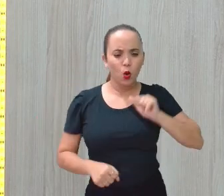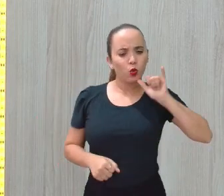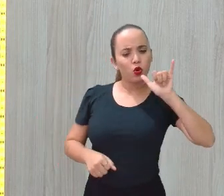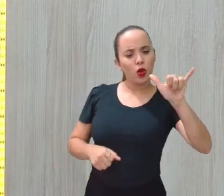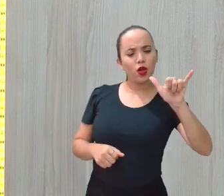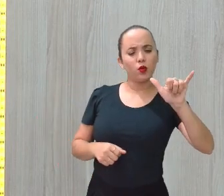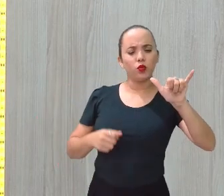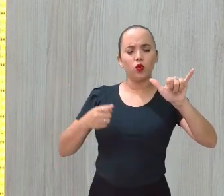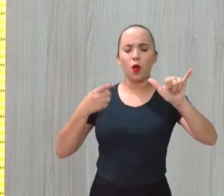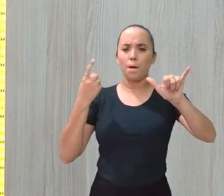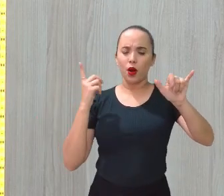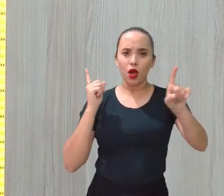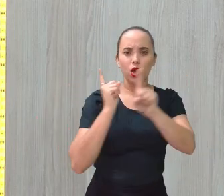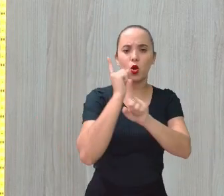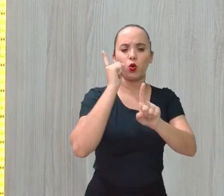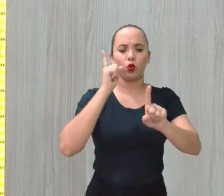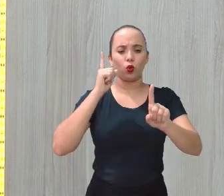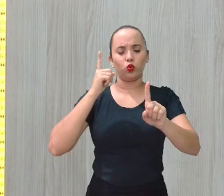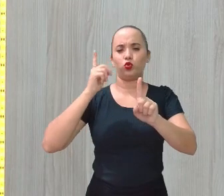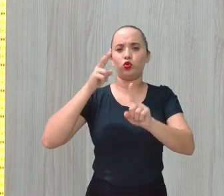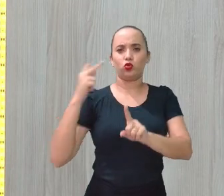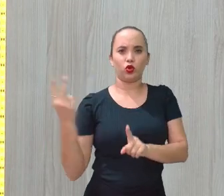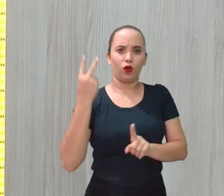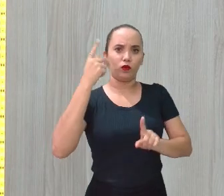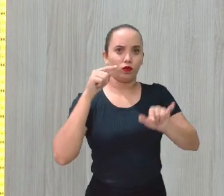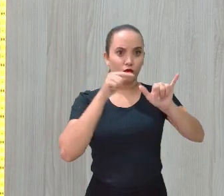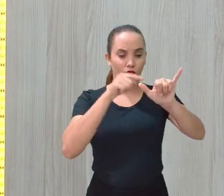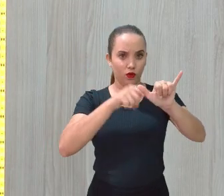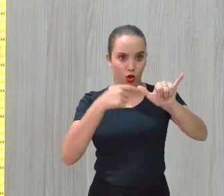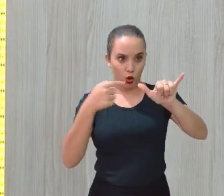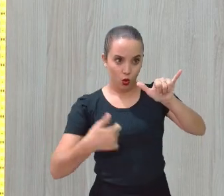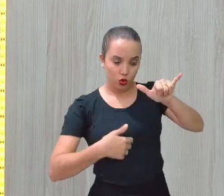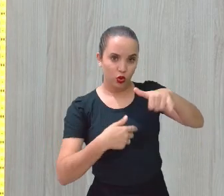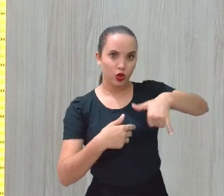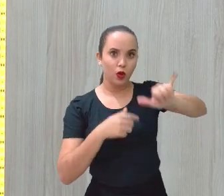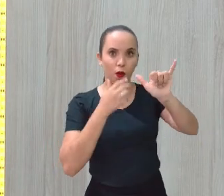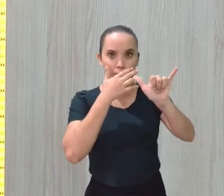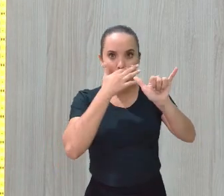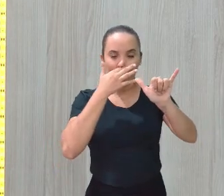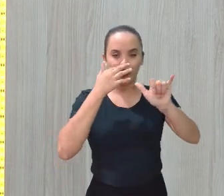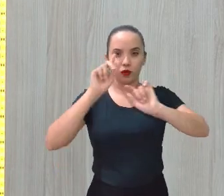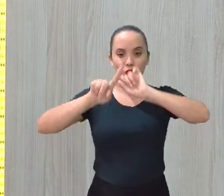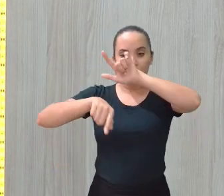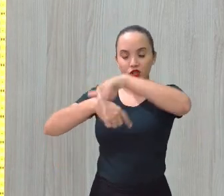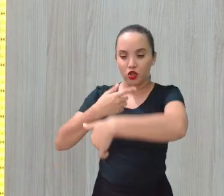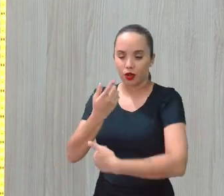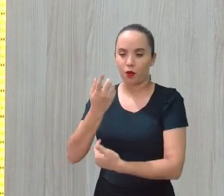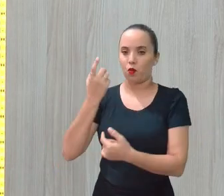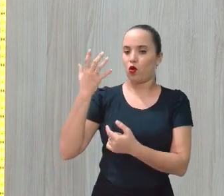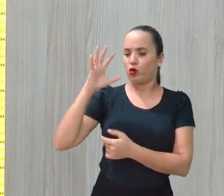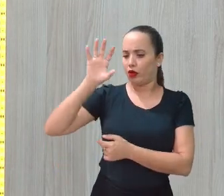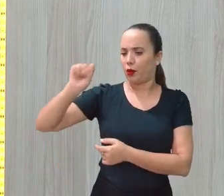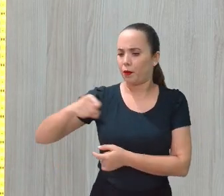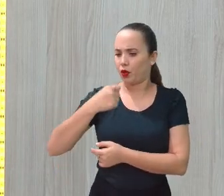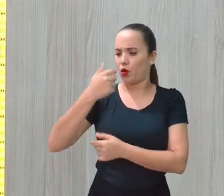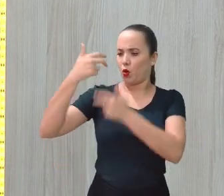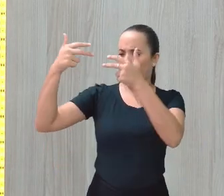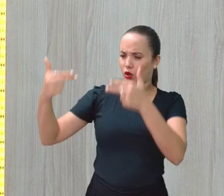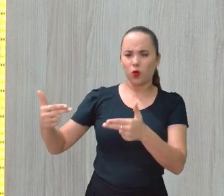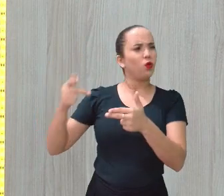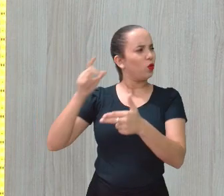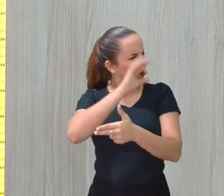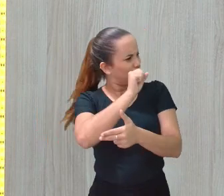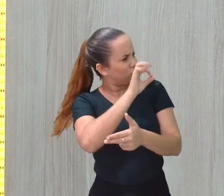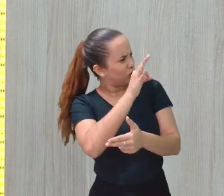achar o valor de y, e aí depois pegou o outro lado, né, a igualdade, é o que fala, né,